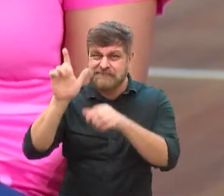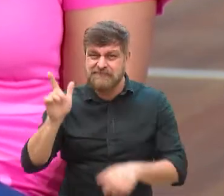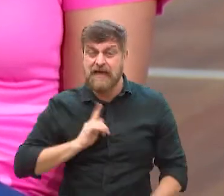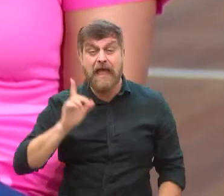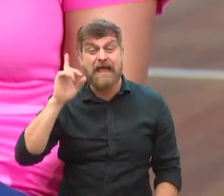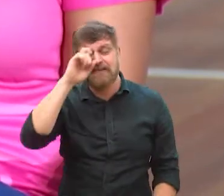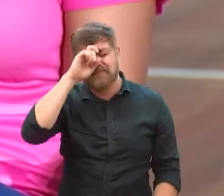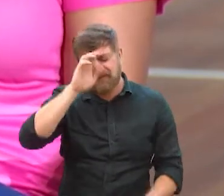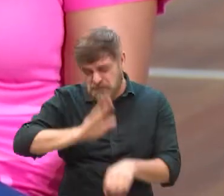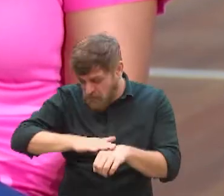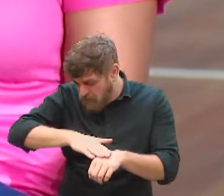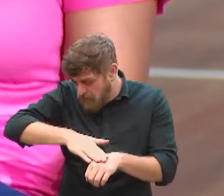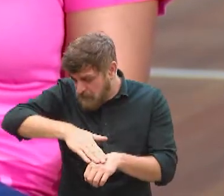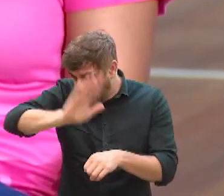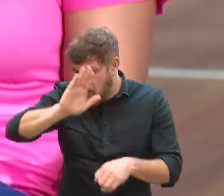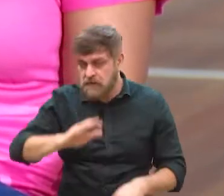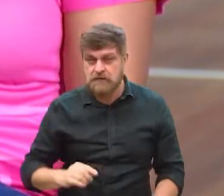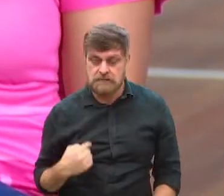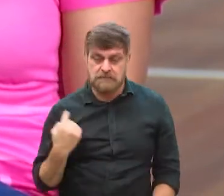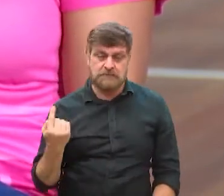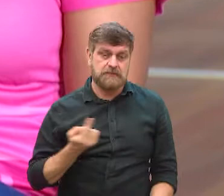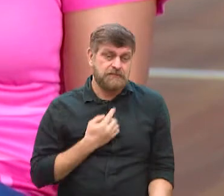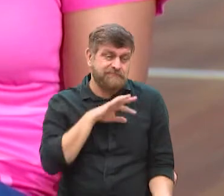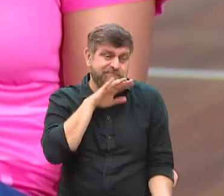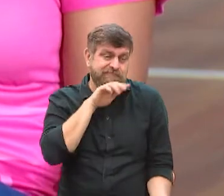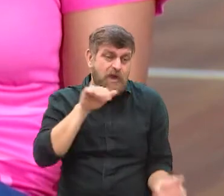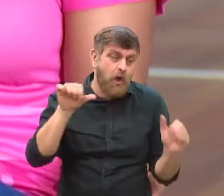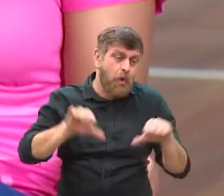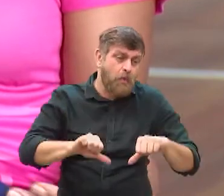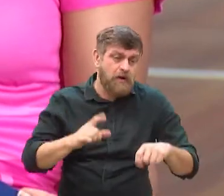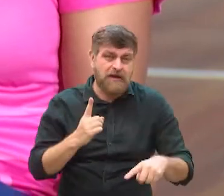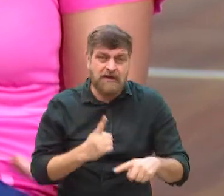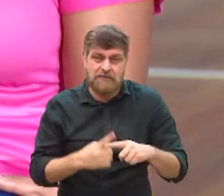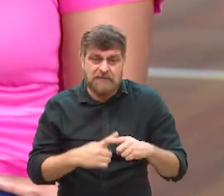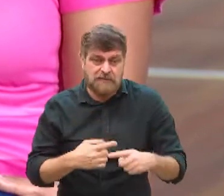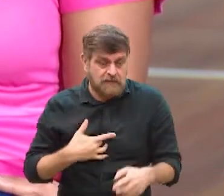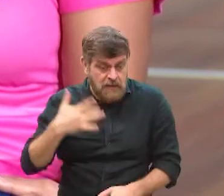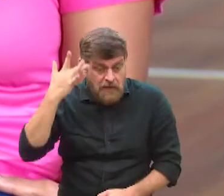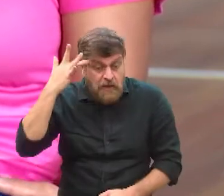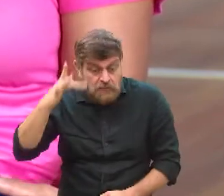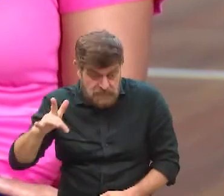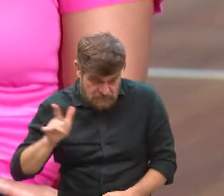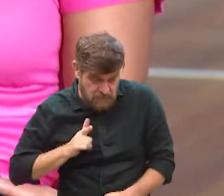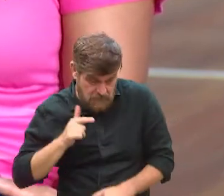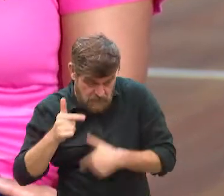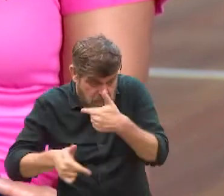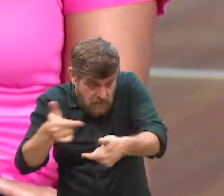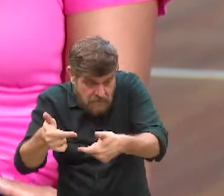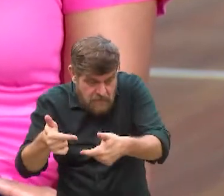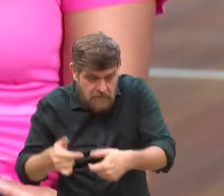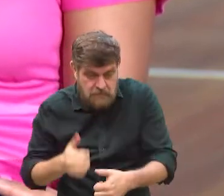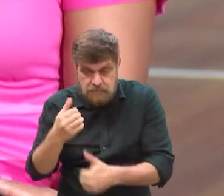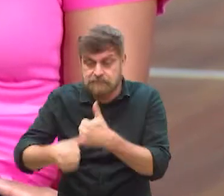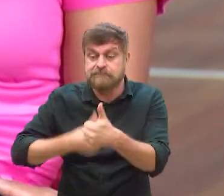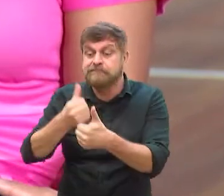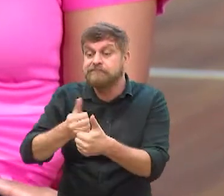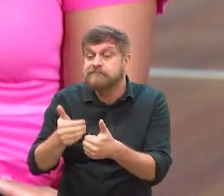fica mais difícil mesmo. E para a gente é ruim, porque justamente por essa instabilidade, né? Então a gente não